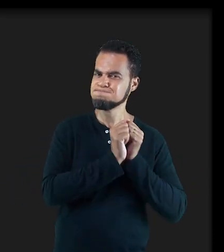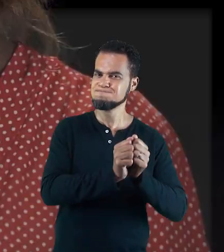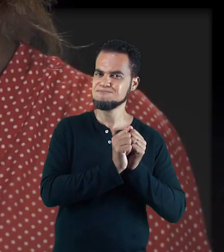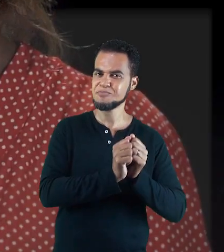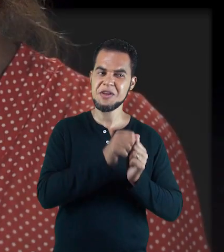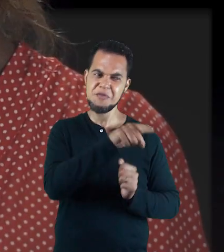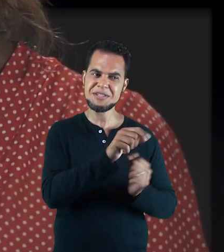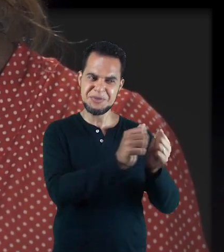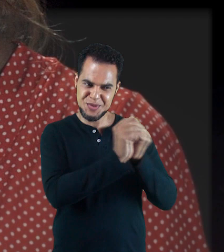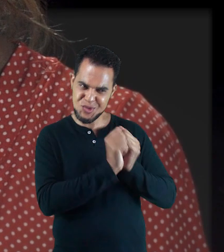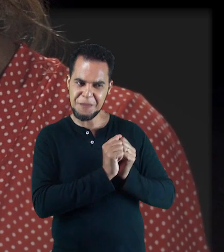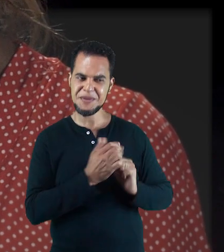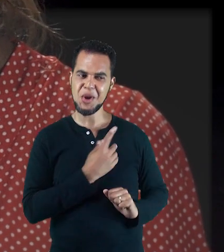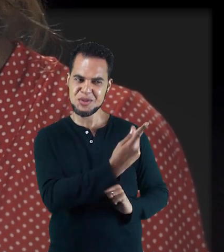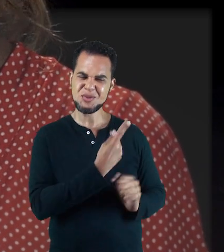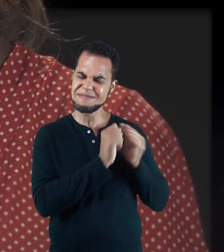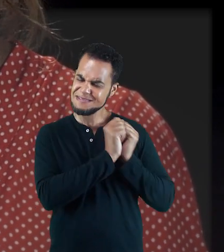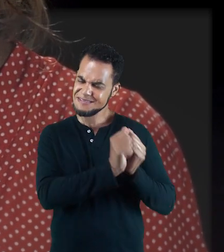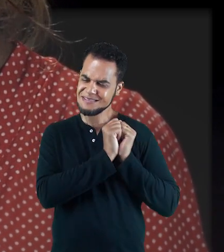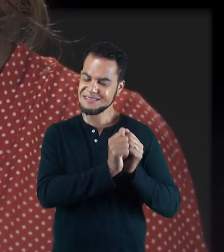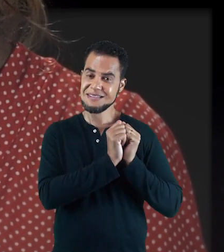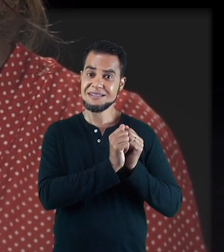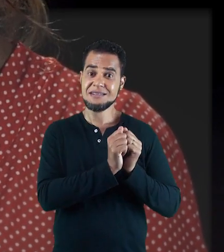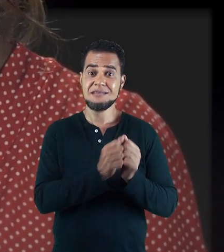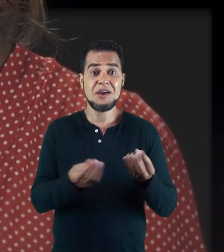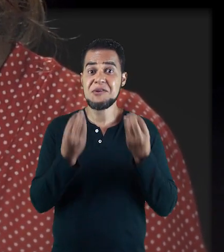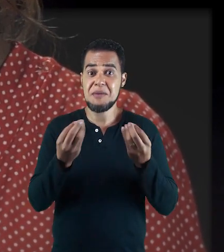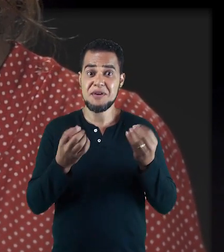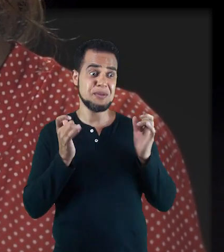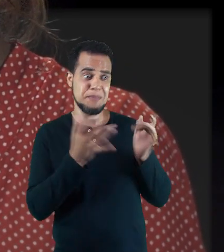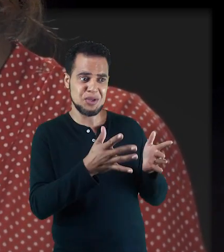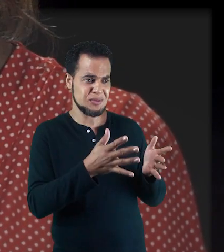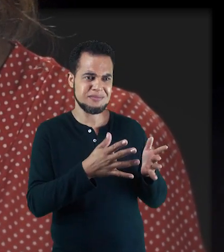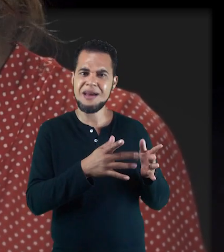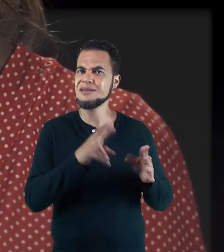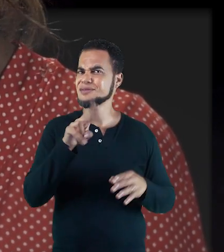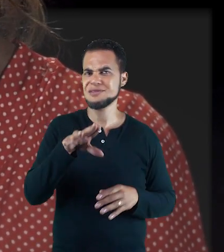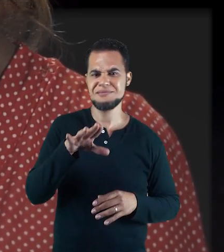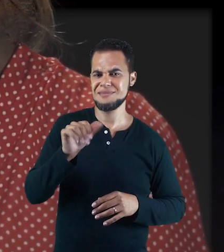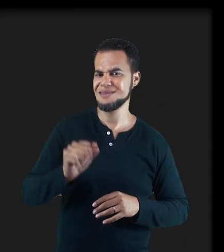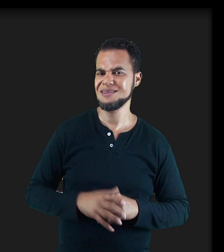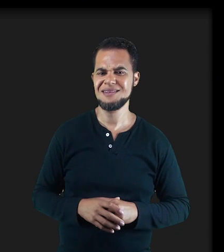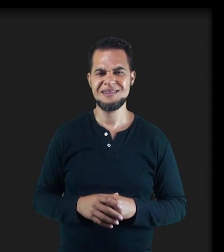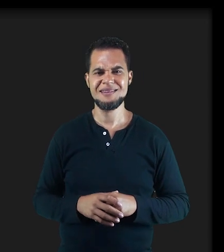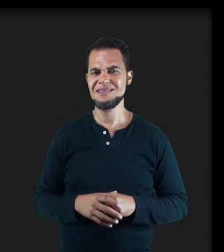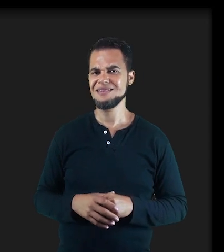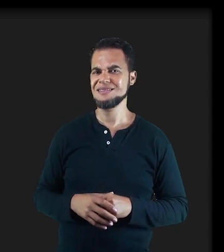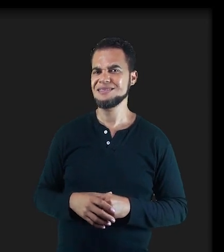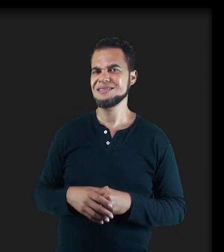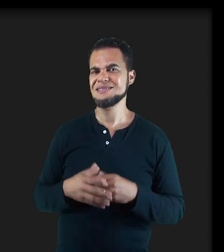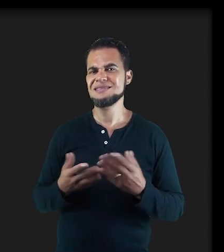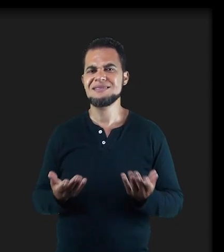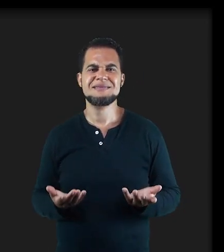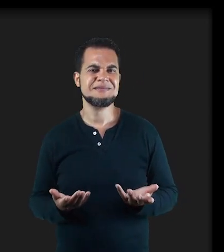né? E tu comigo. Aí eu ia te abandonar pra quê? Jamais. Nunca na